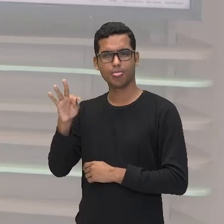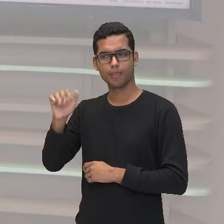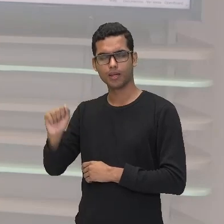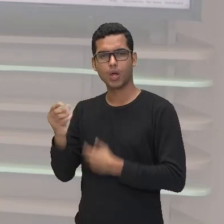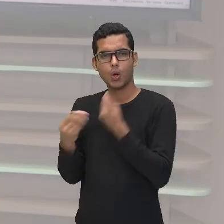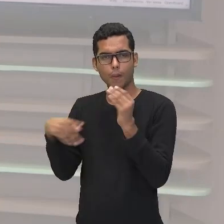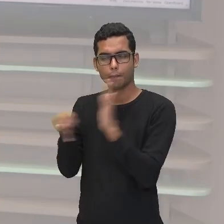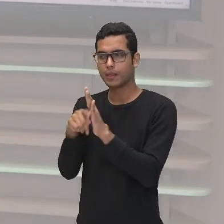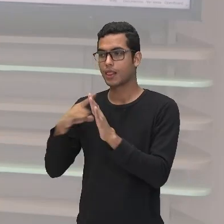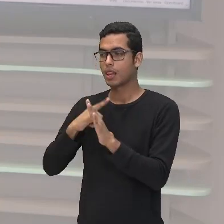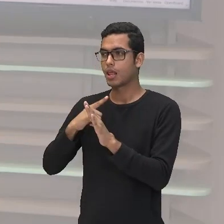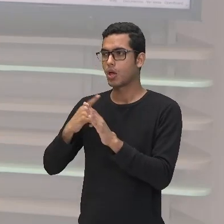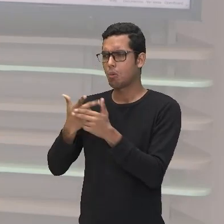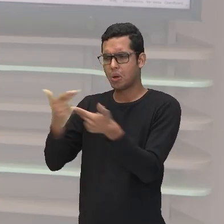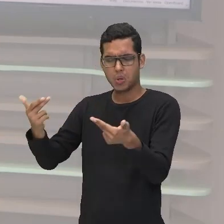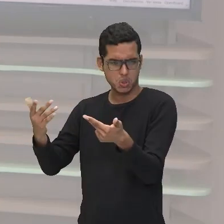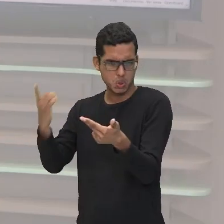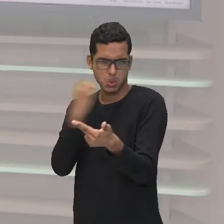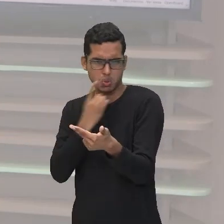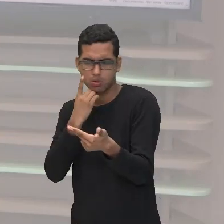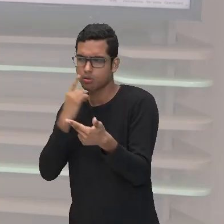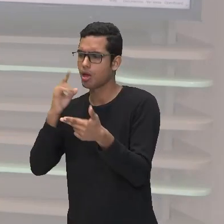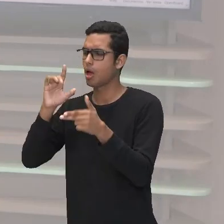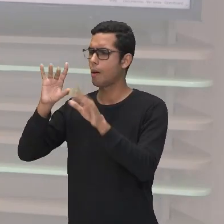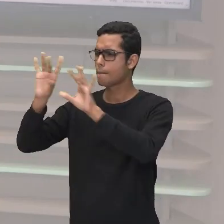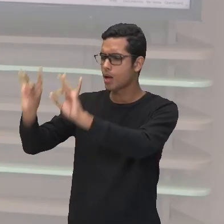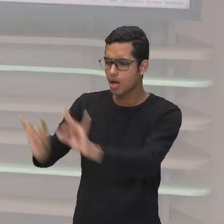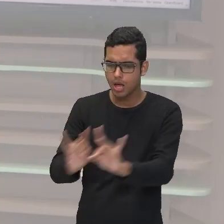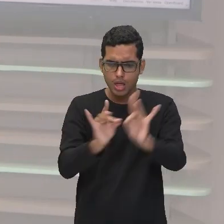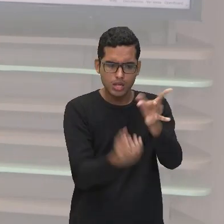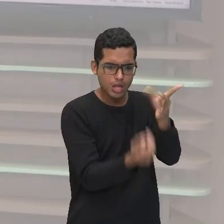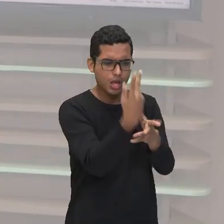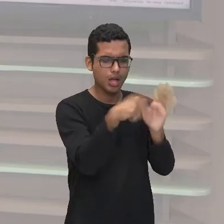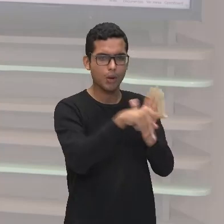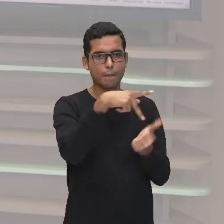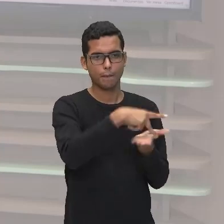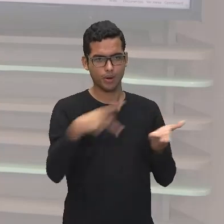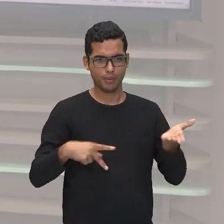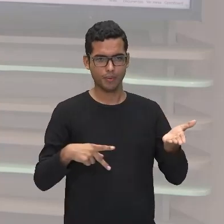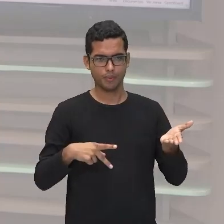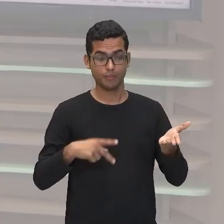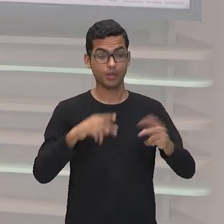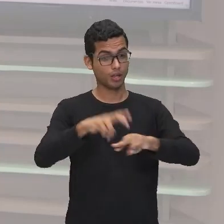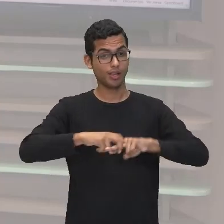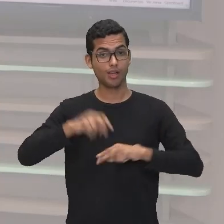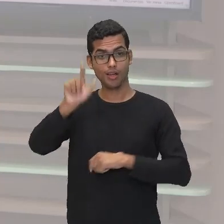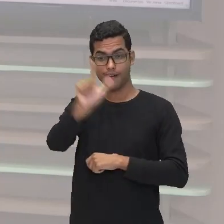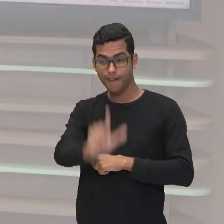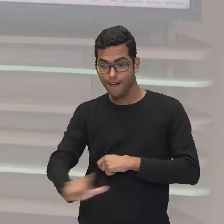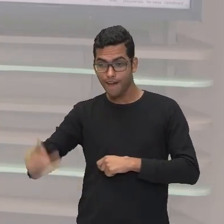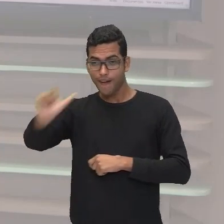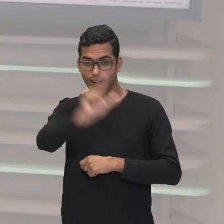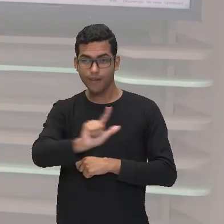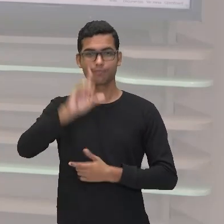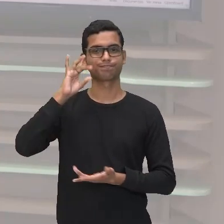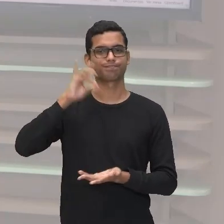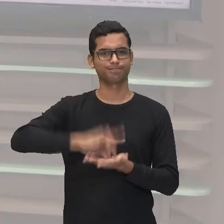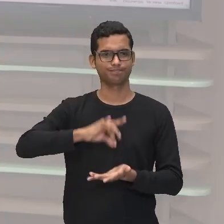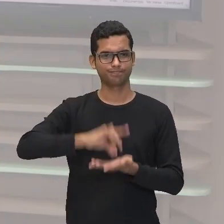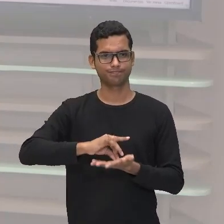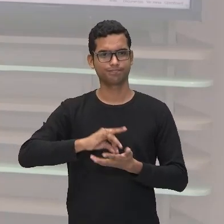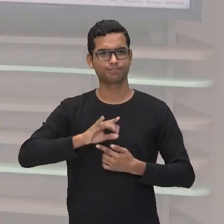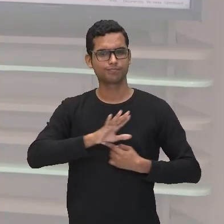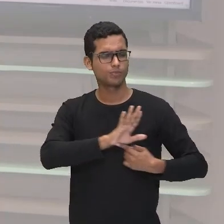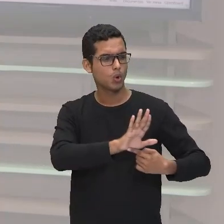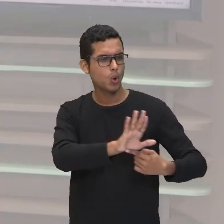dia, mas que pode ser transformada num poema. Porque a literatura, ela transcende, né, esse